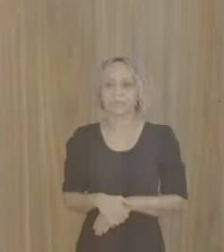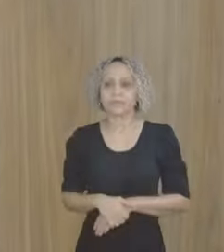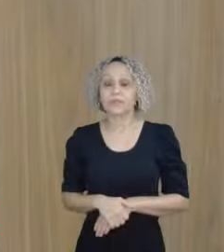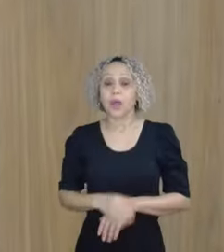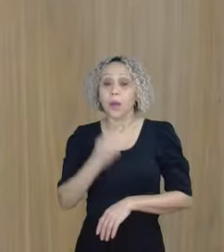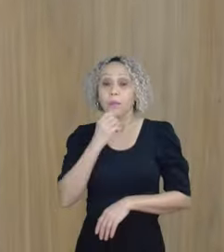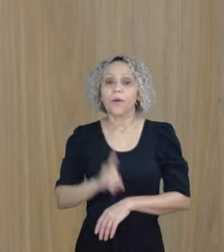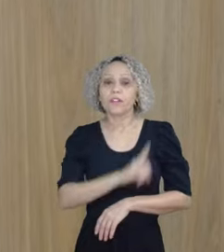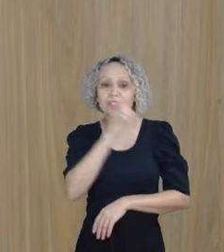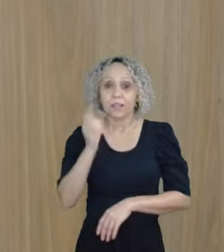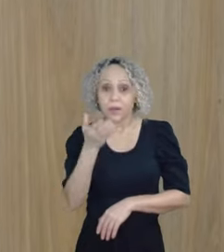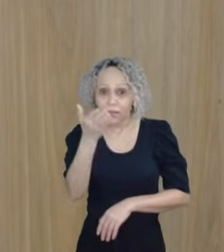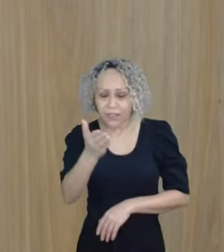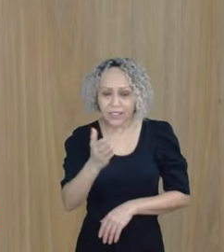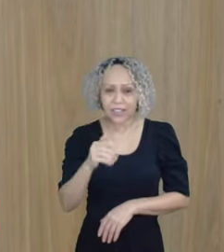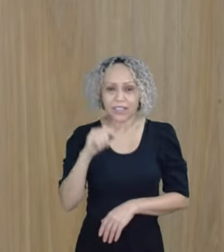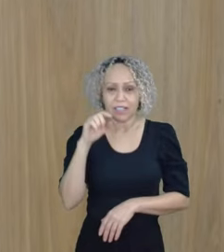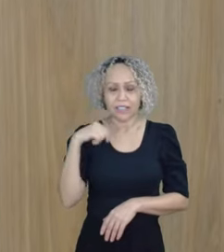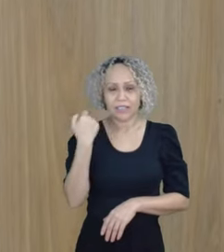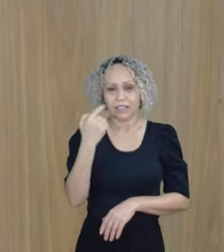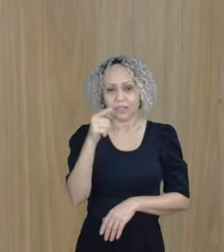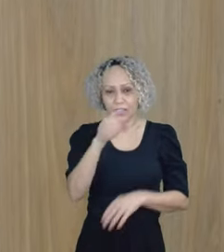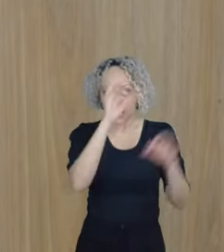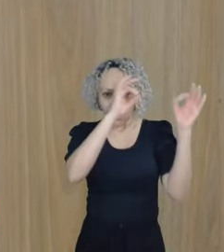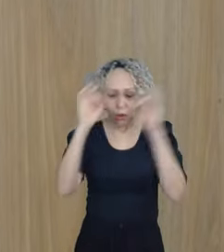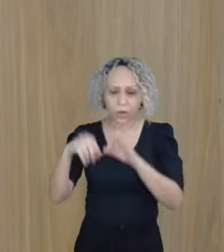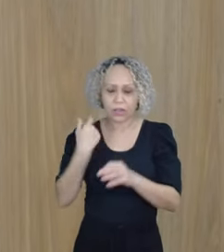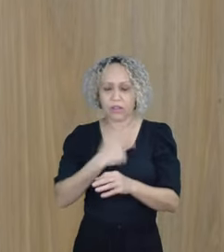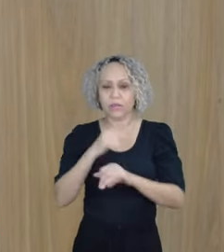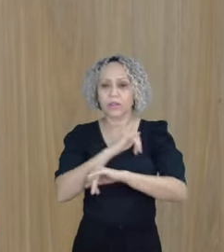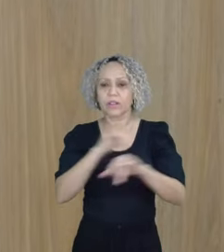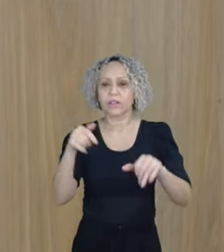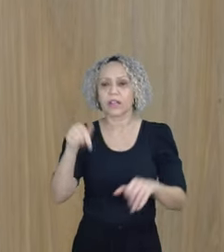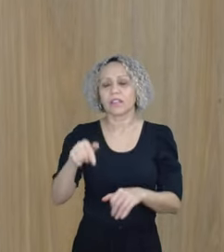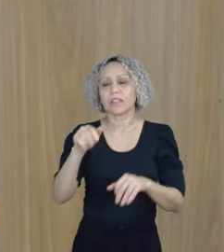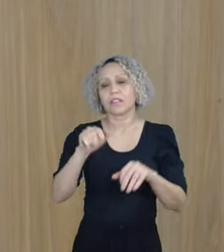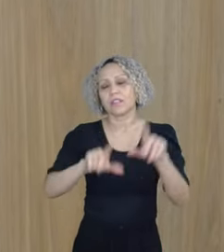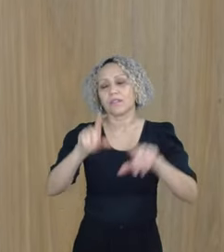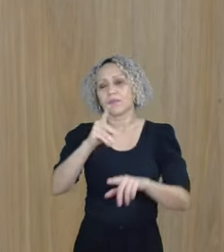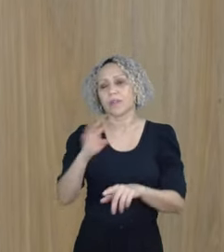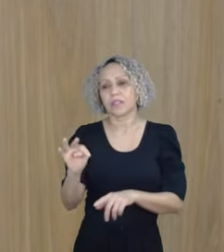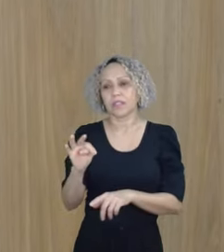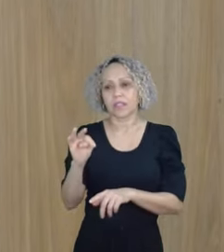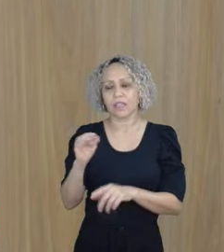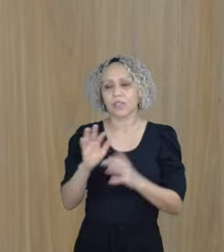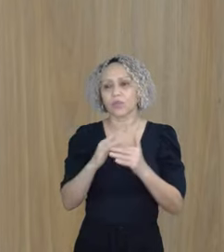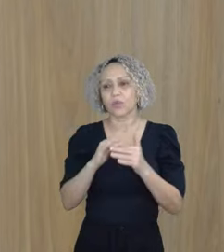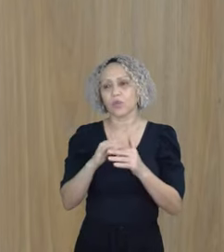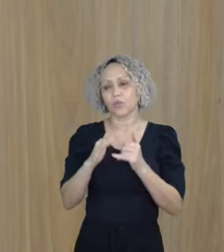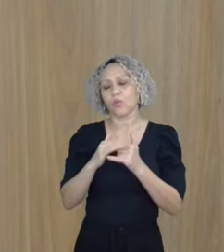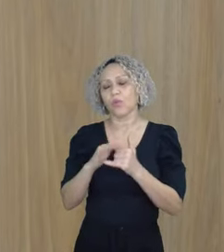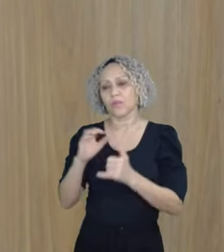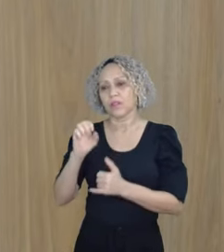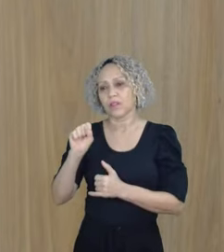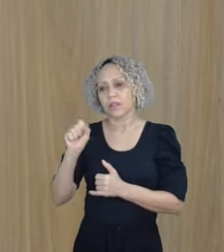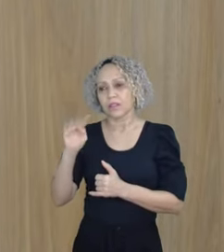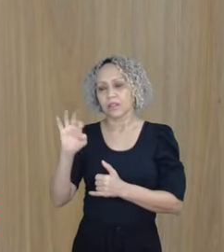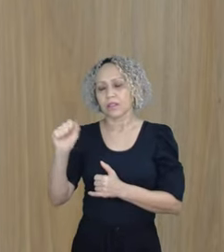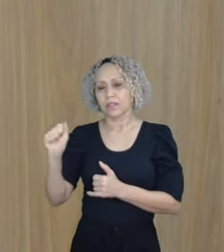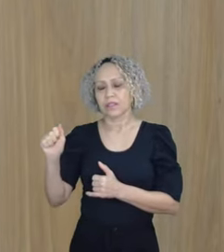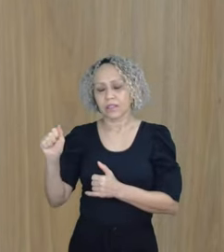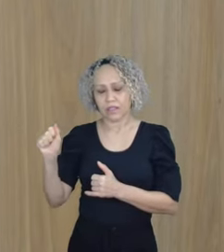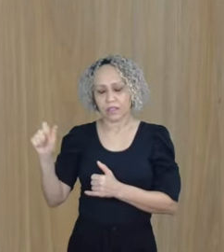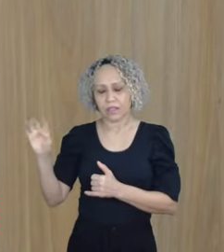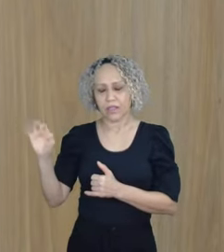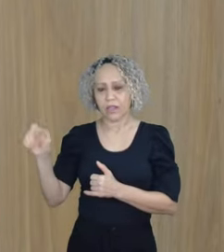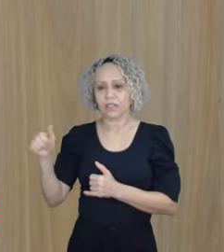Bom dia para você que acompanha a nossa programação pela TV PT aqui no YouTube, pela Rádio PT na web, pelo Facebook e também pelo PTSAT,